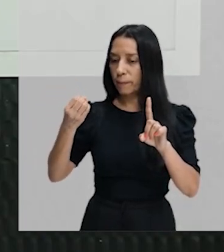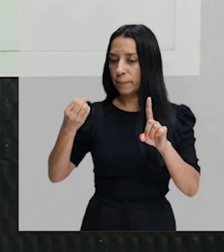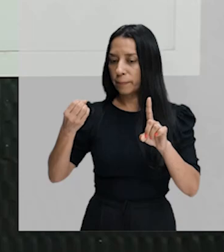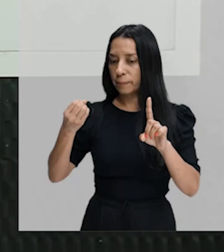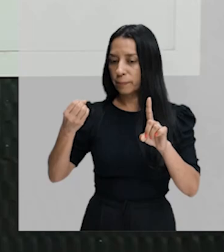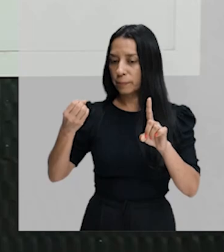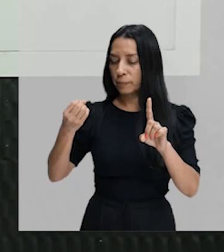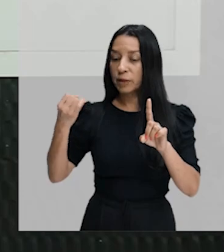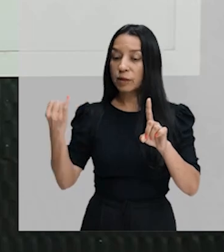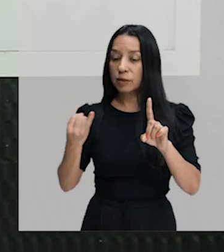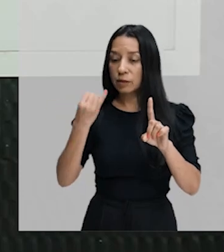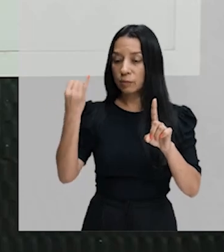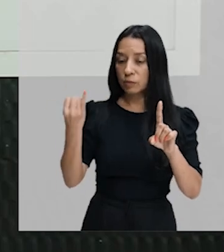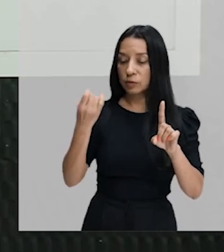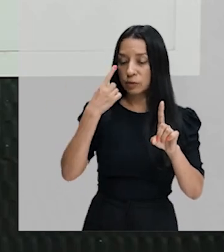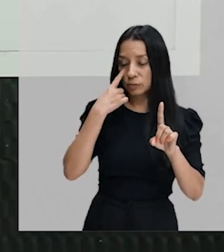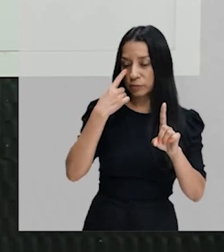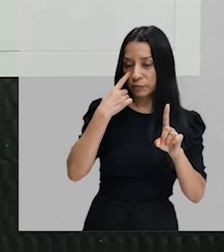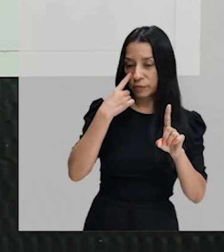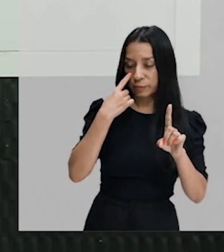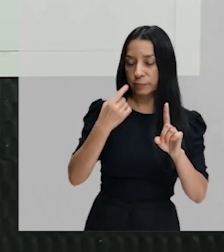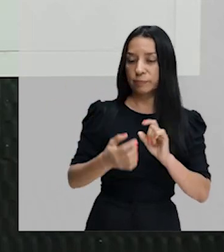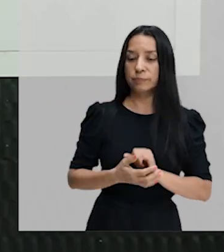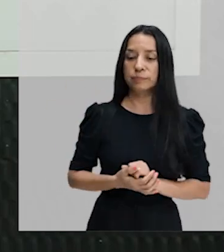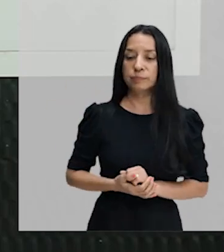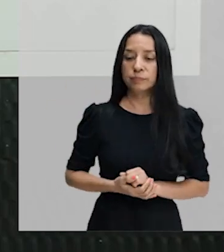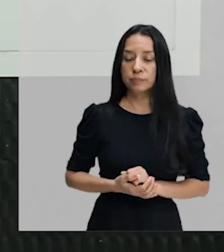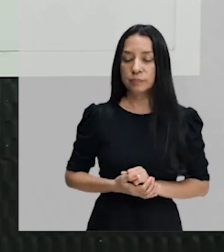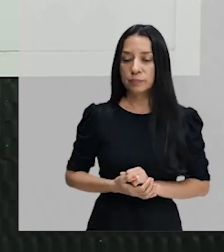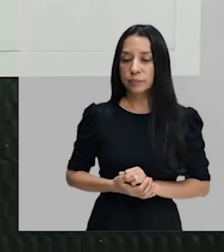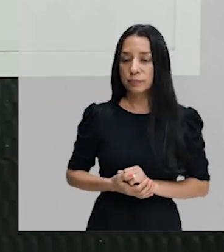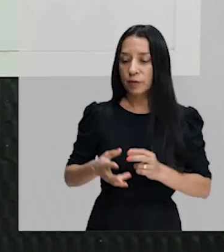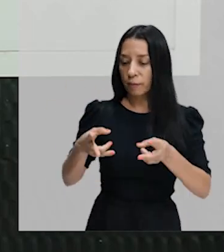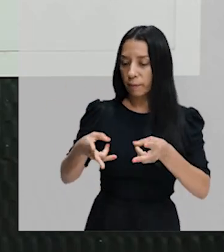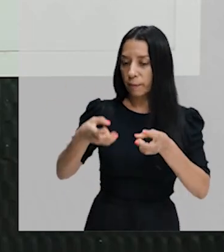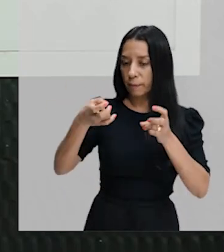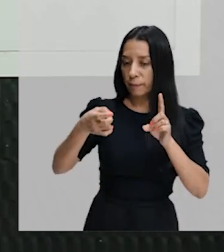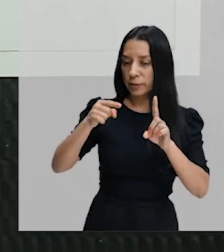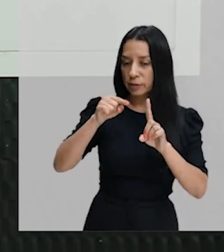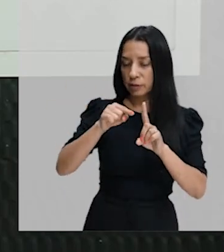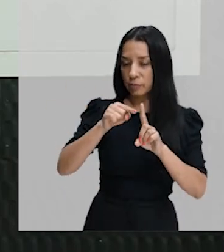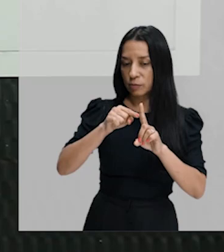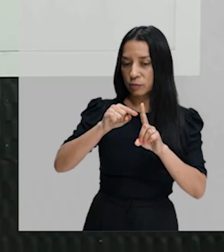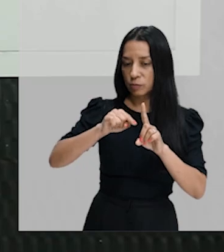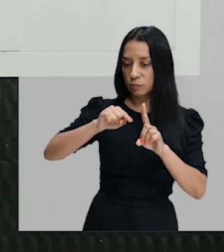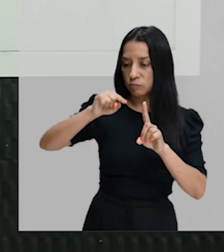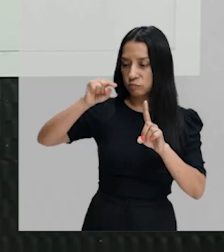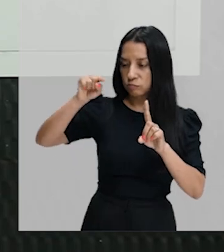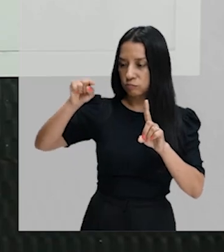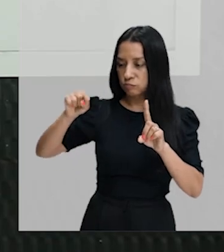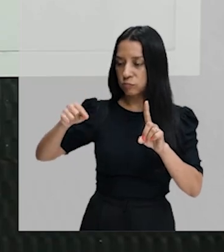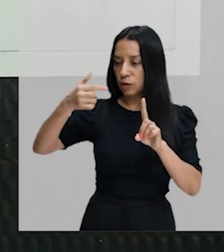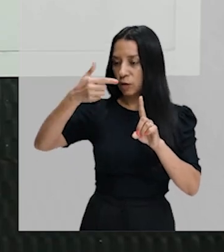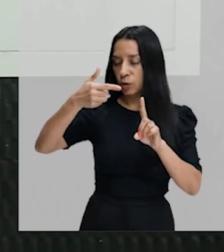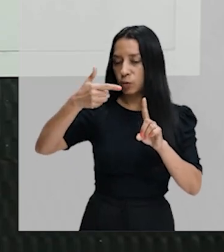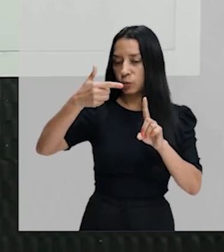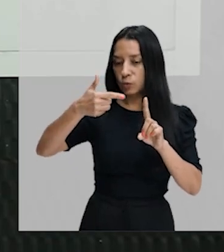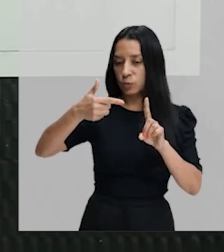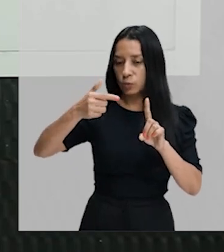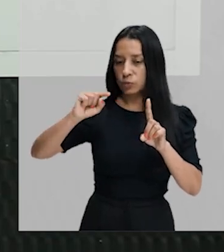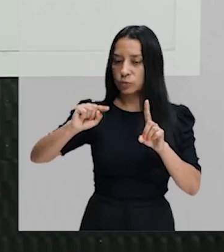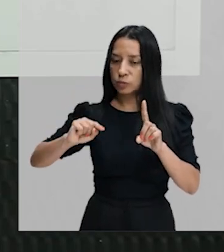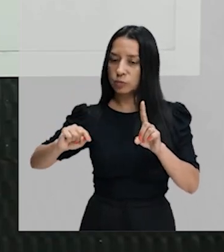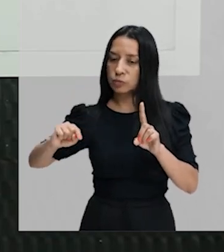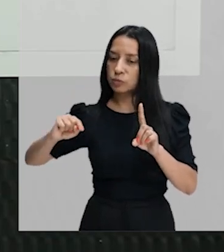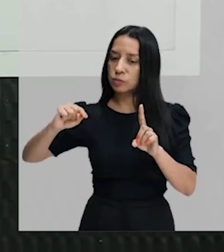Ok eu percebo que no ponto mais alto é 2 cm e novamente aqui no ponto